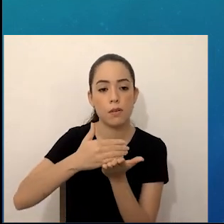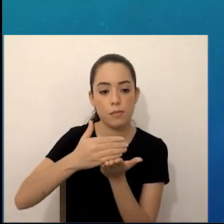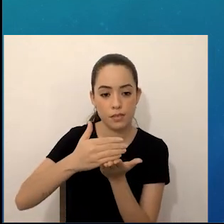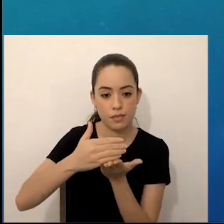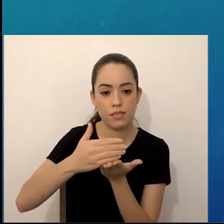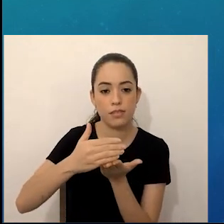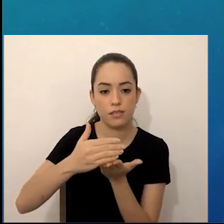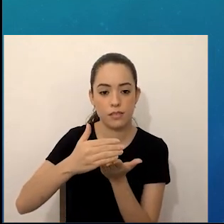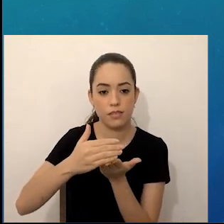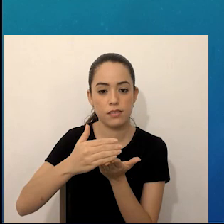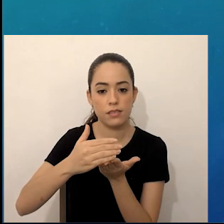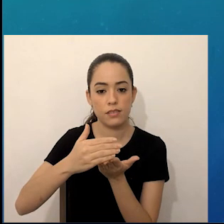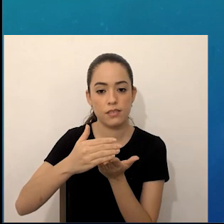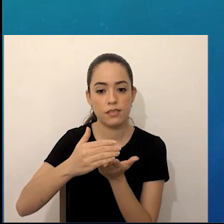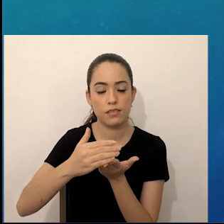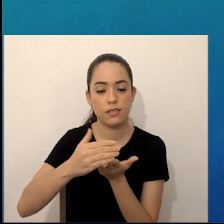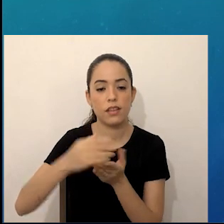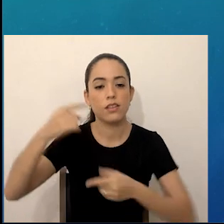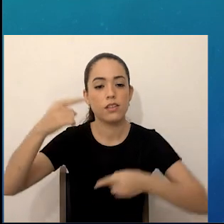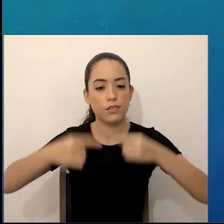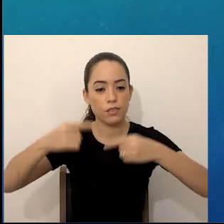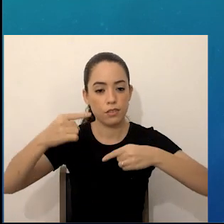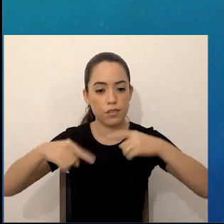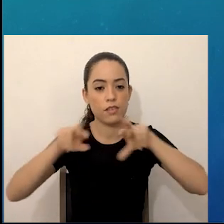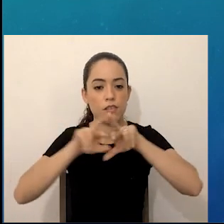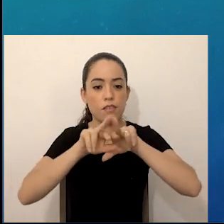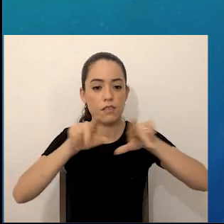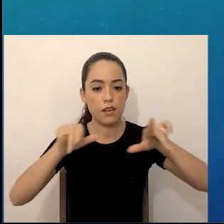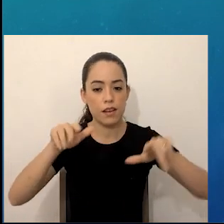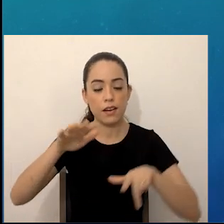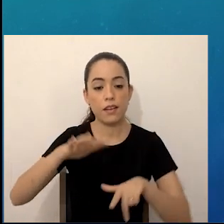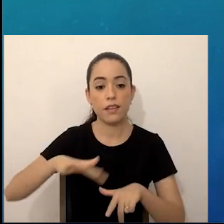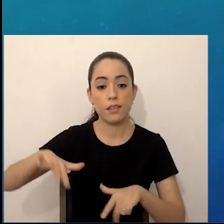Na próxima aula, daremos início